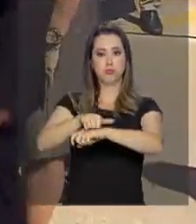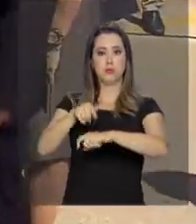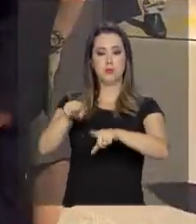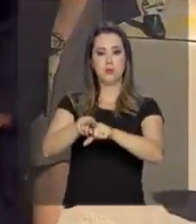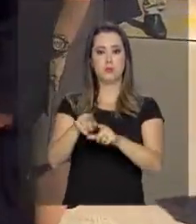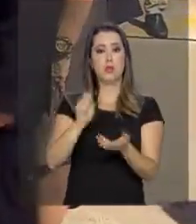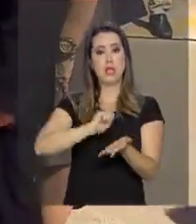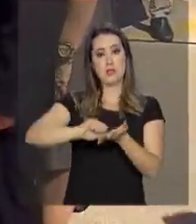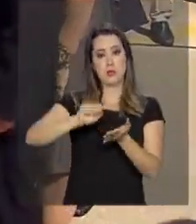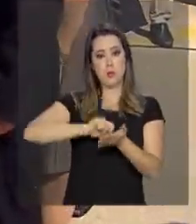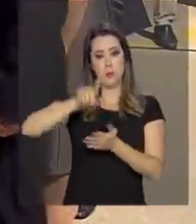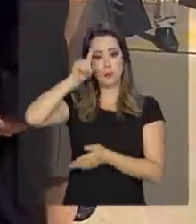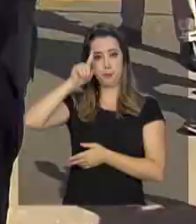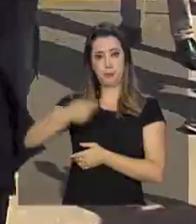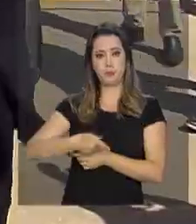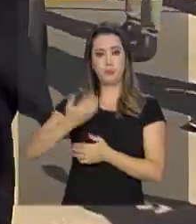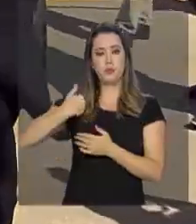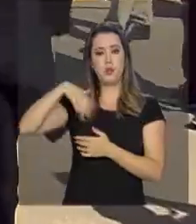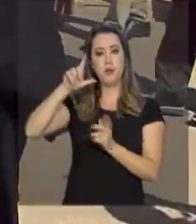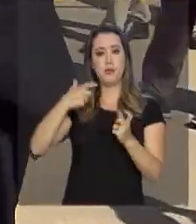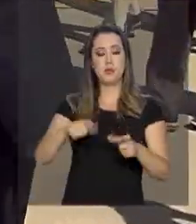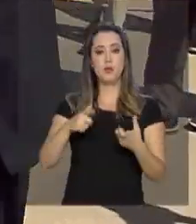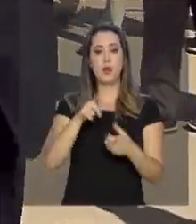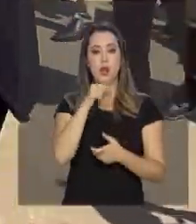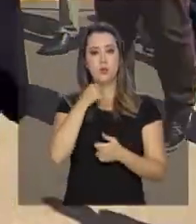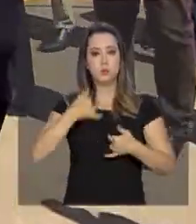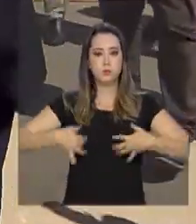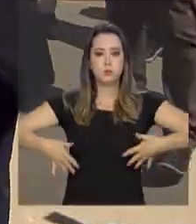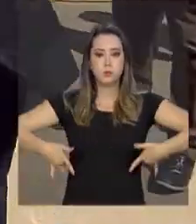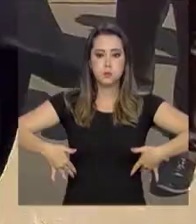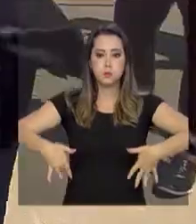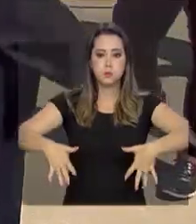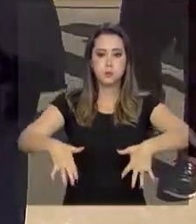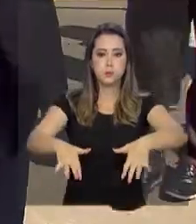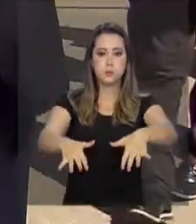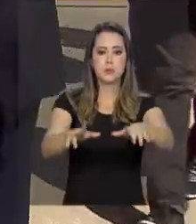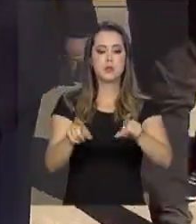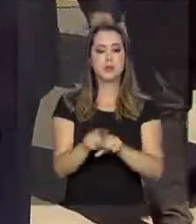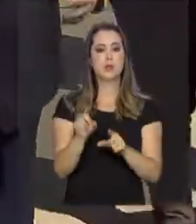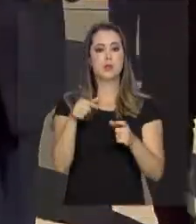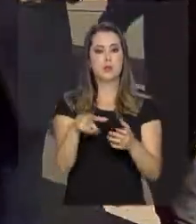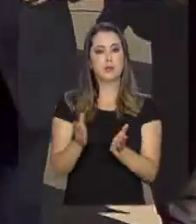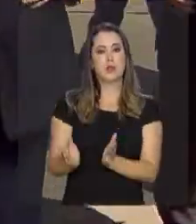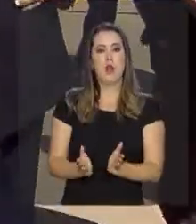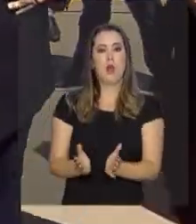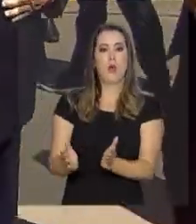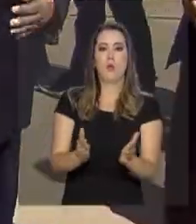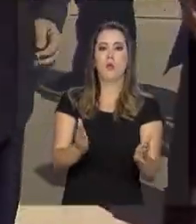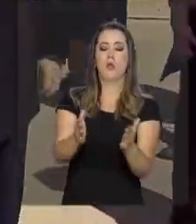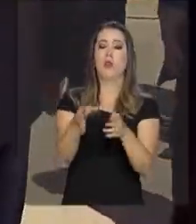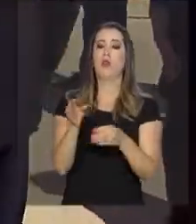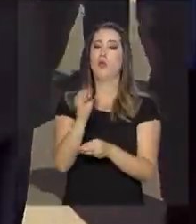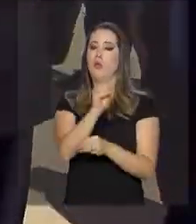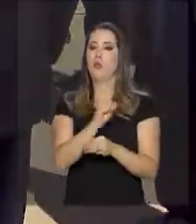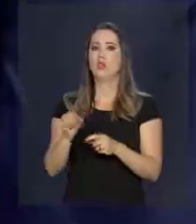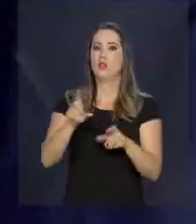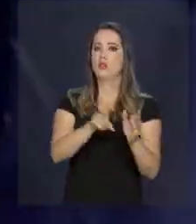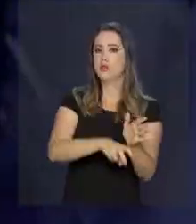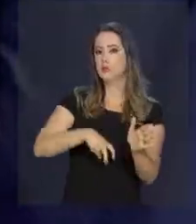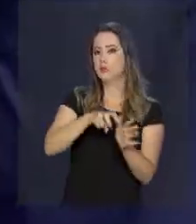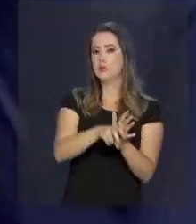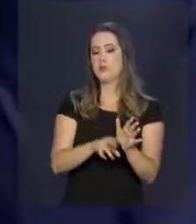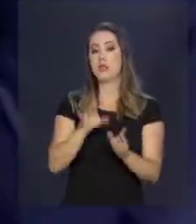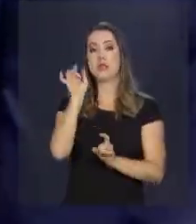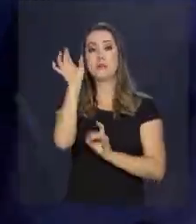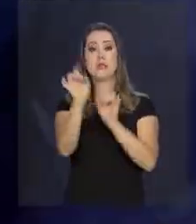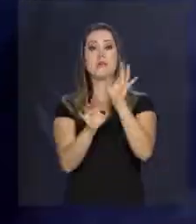ordem de serviço para ampliar a área irrigada de tabuleiros litorâneos que garante a produção agrícola especialmente de